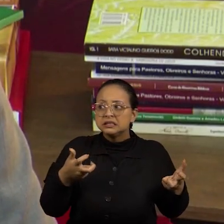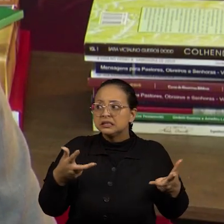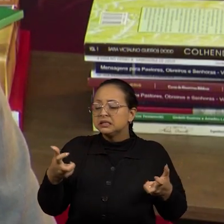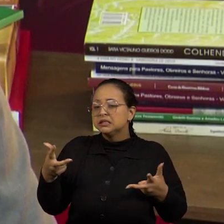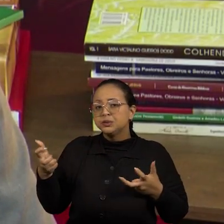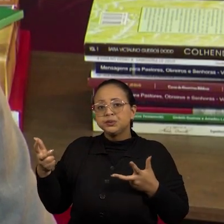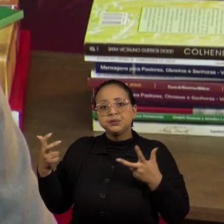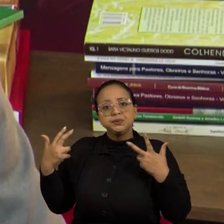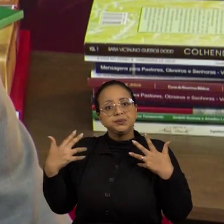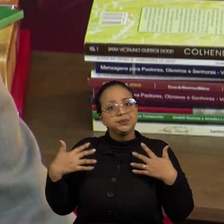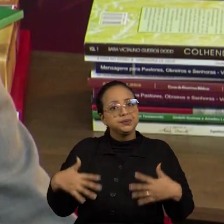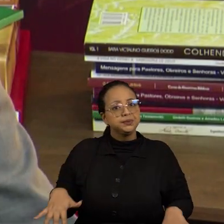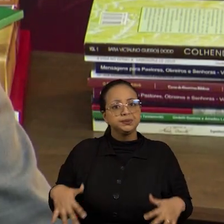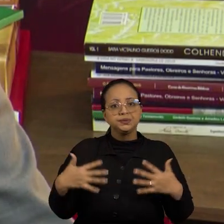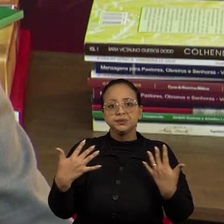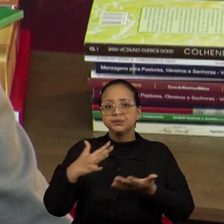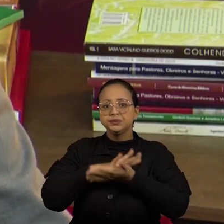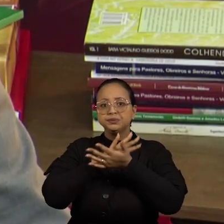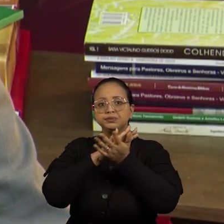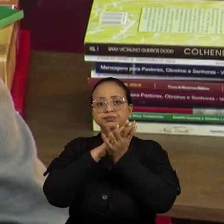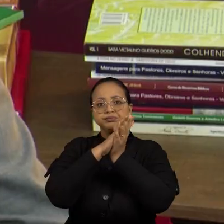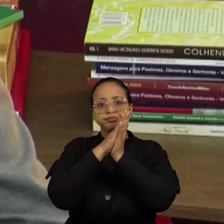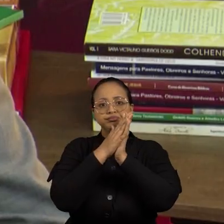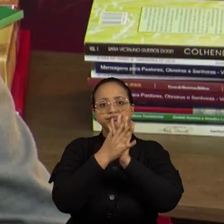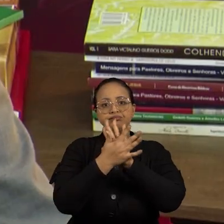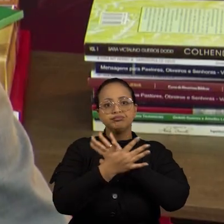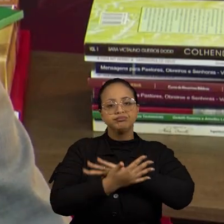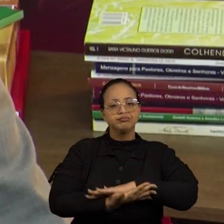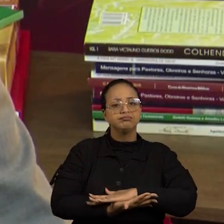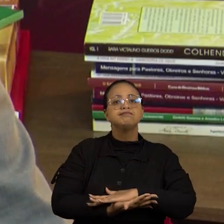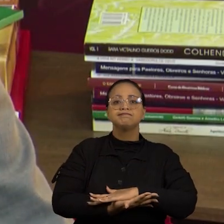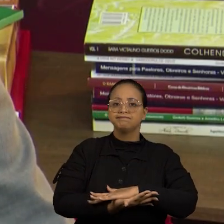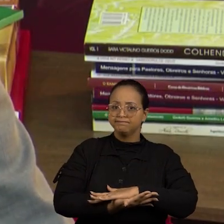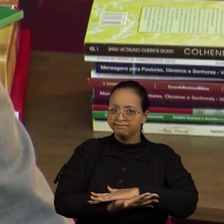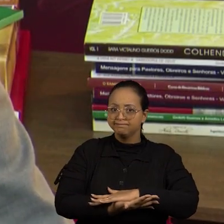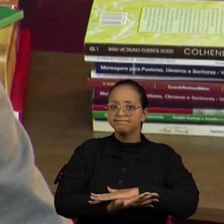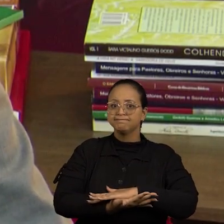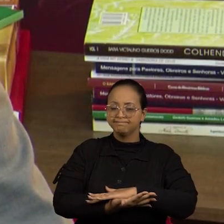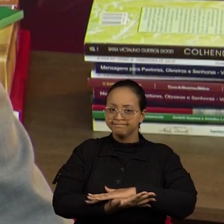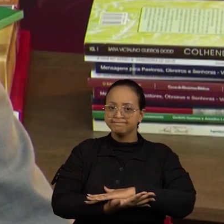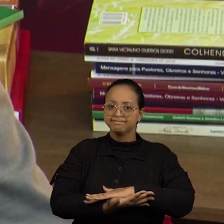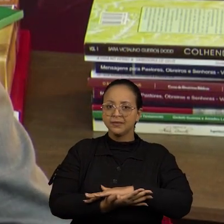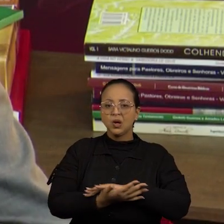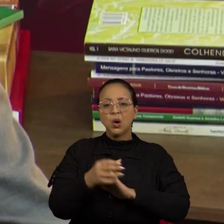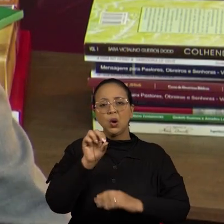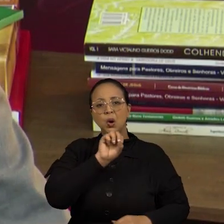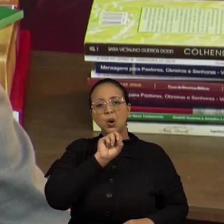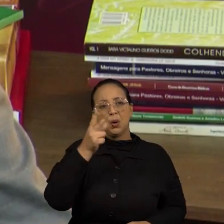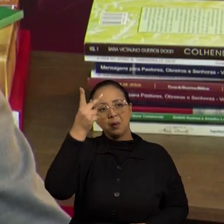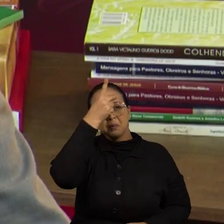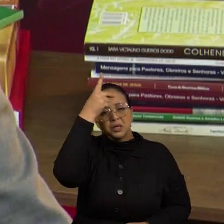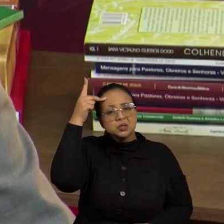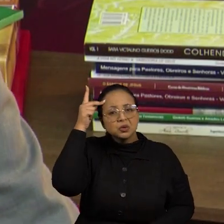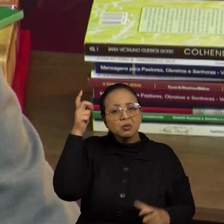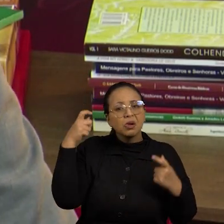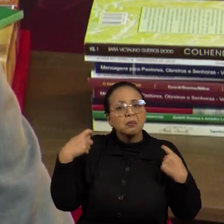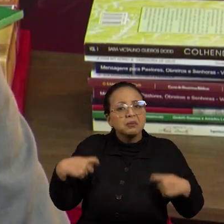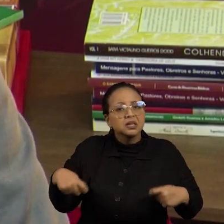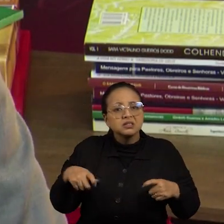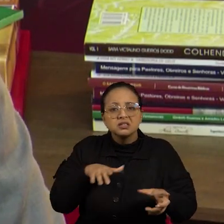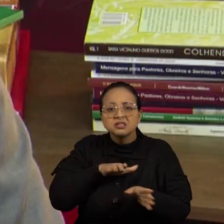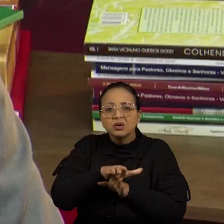isso, as instituições em ruína, o homem necessitando de uma direção, de um